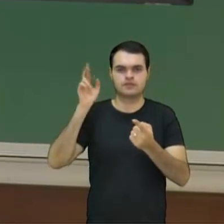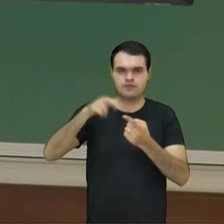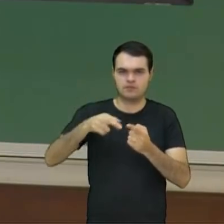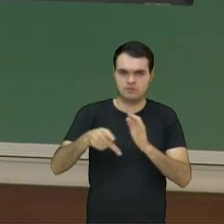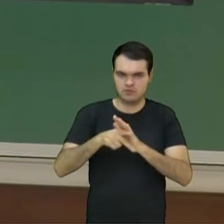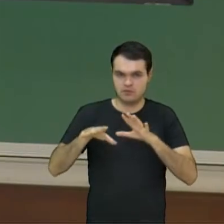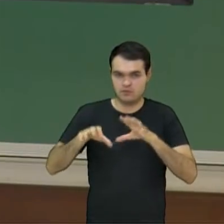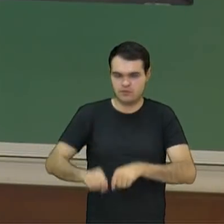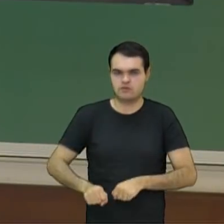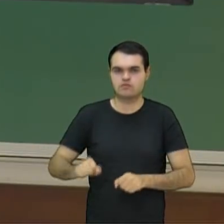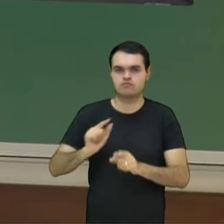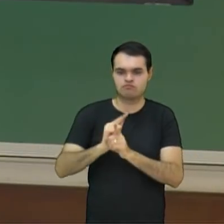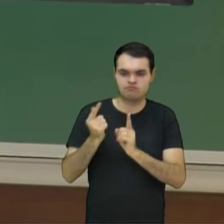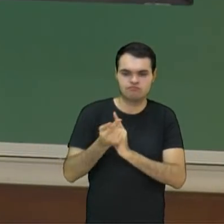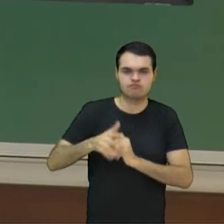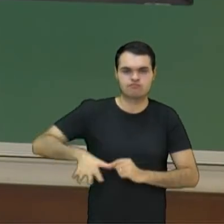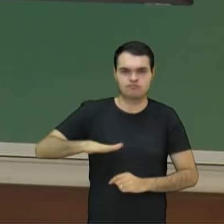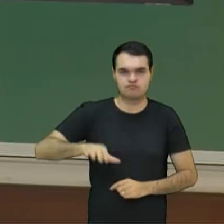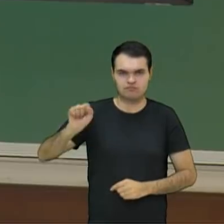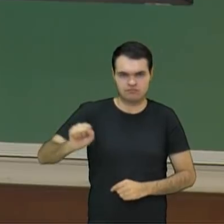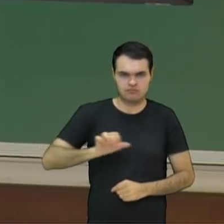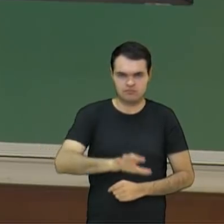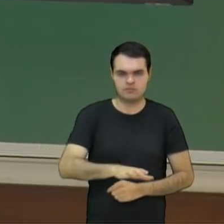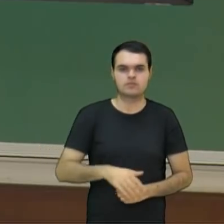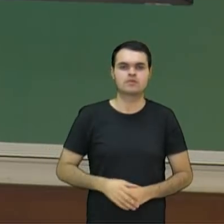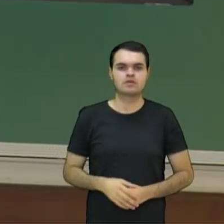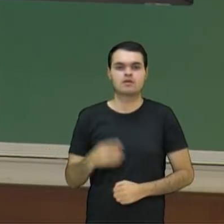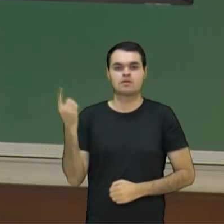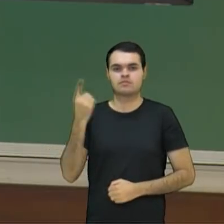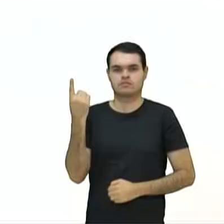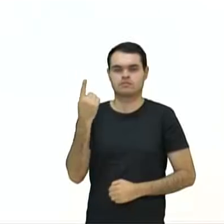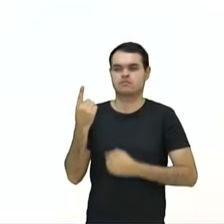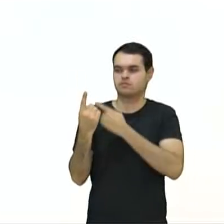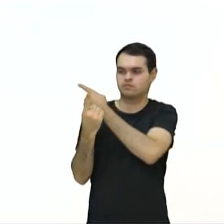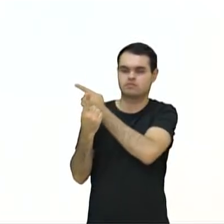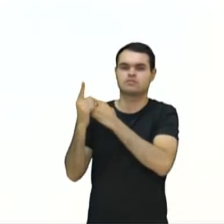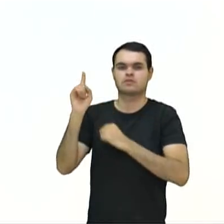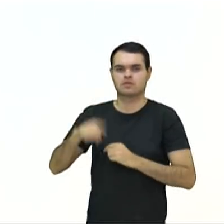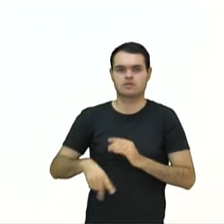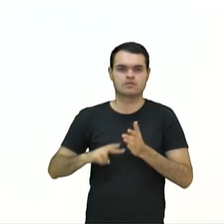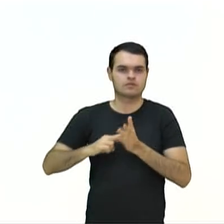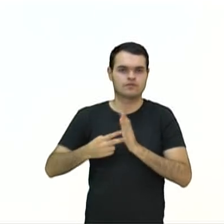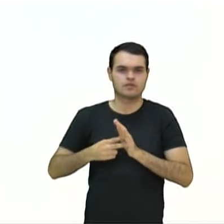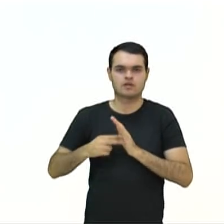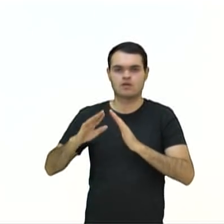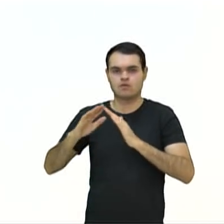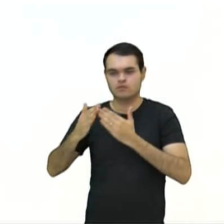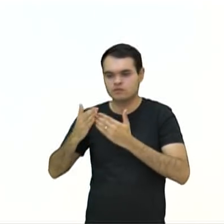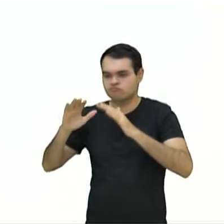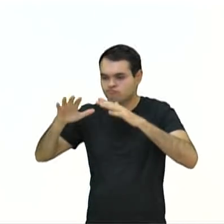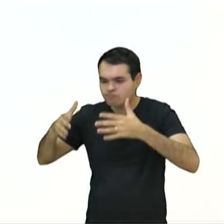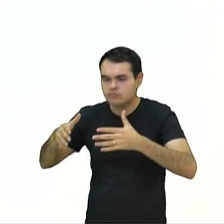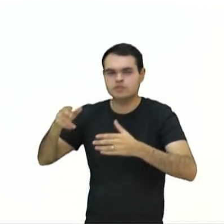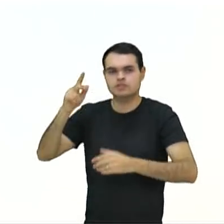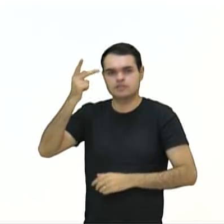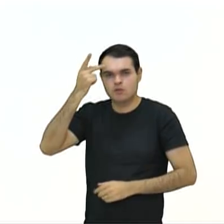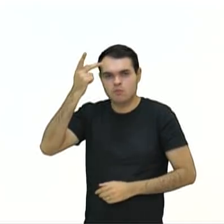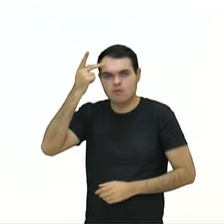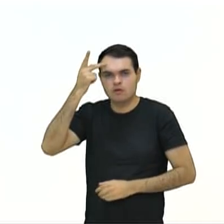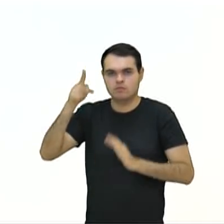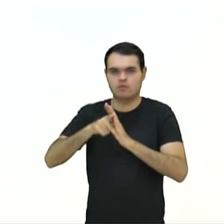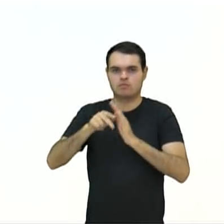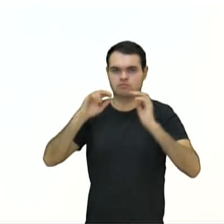referência de ocupação do espaço geográfico do Sudeste, né? Então nós vamos ter ali a imagem 1, refere-se ao Colégio São Paulo, erguido